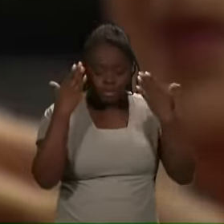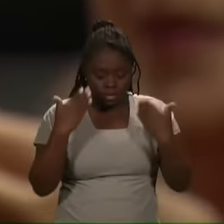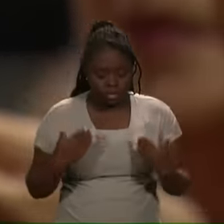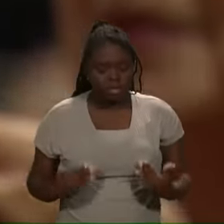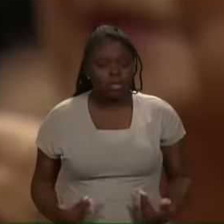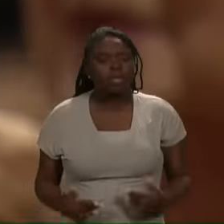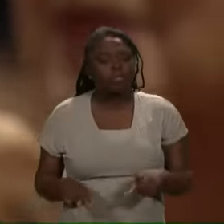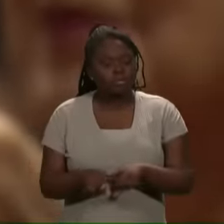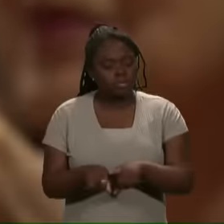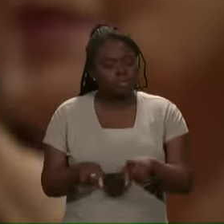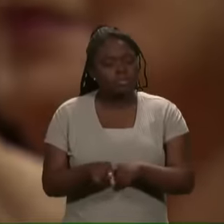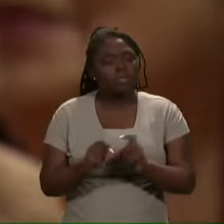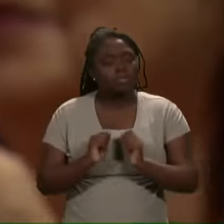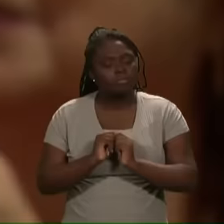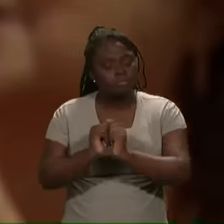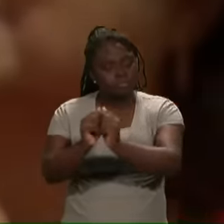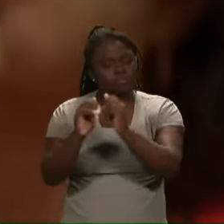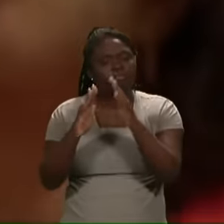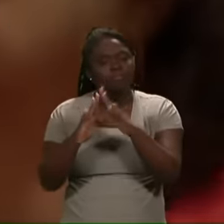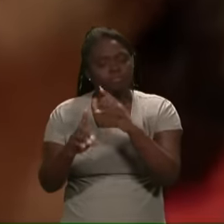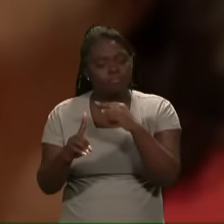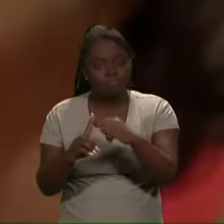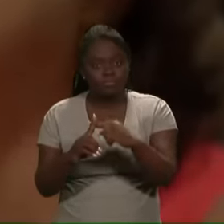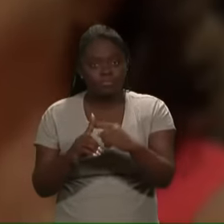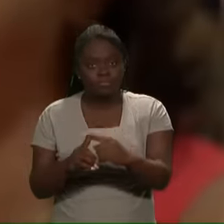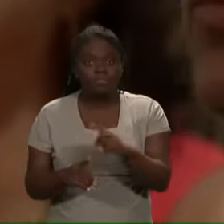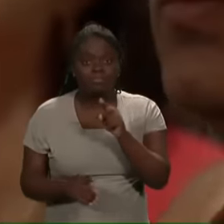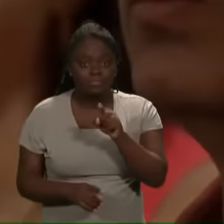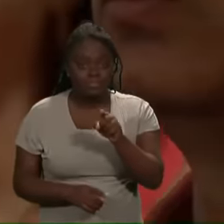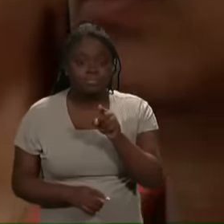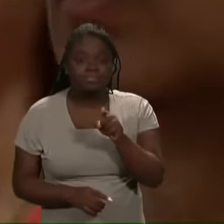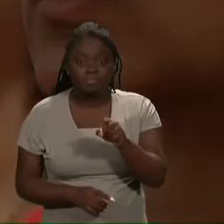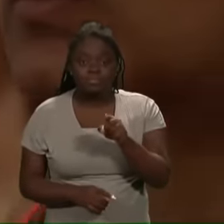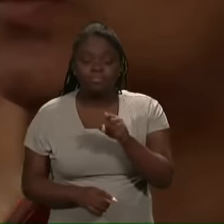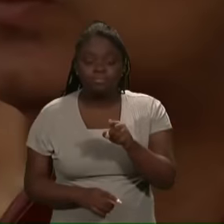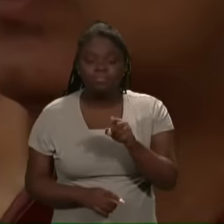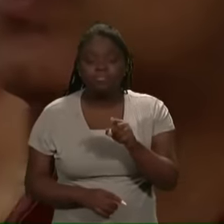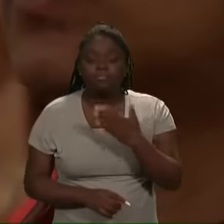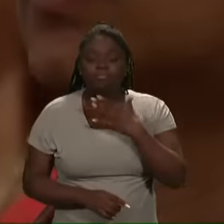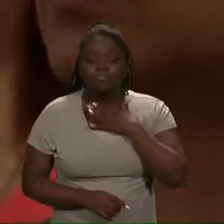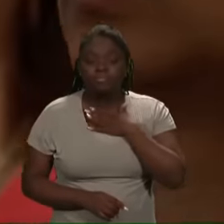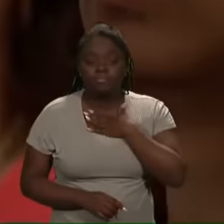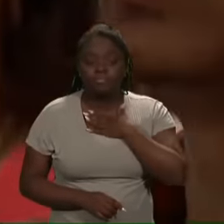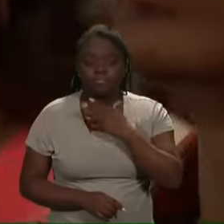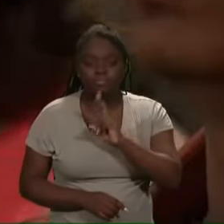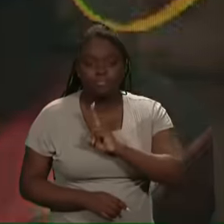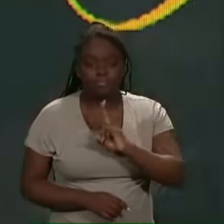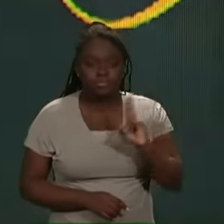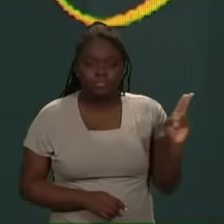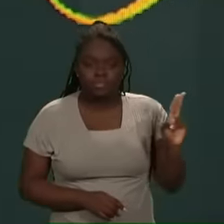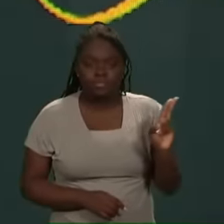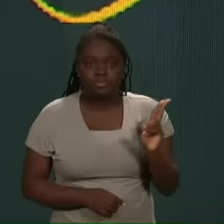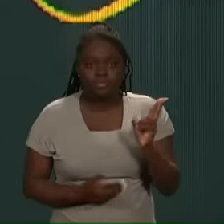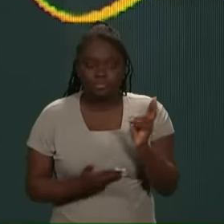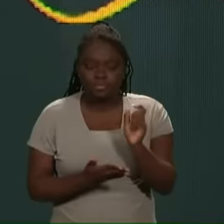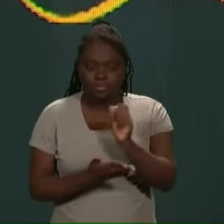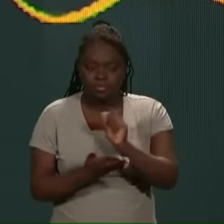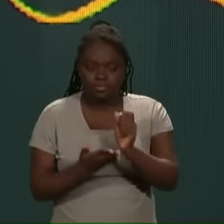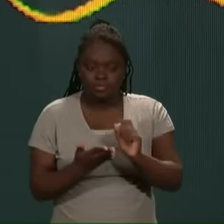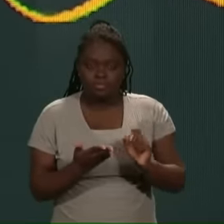parte da igreja, que você é meu irmão e que meu nome está escrito.